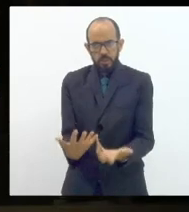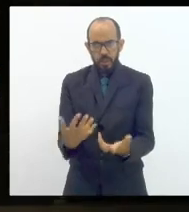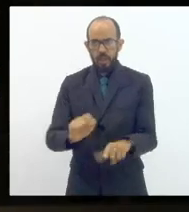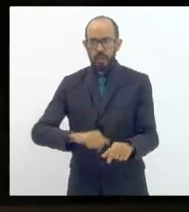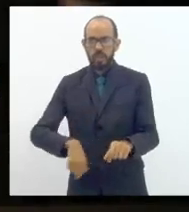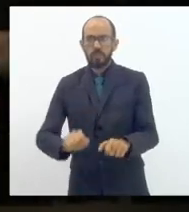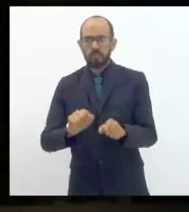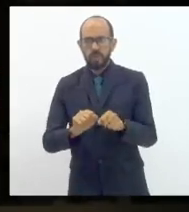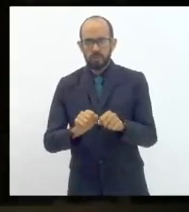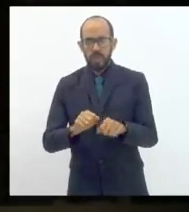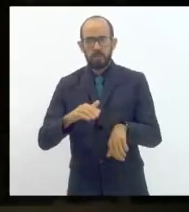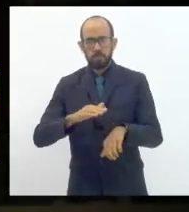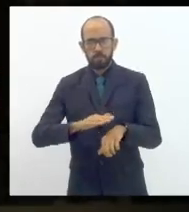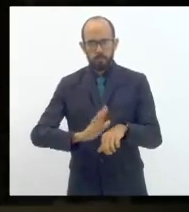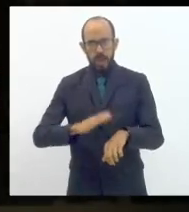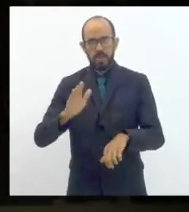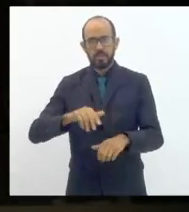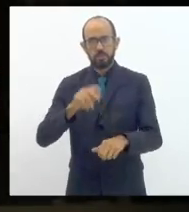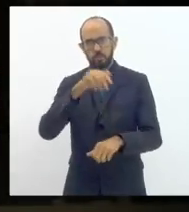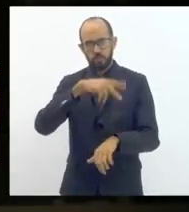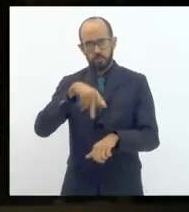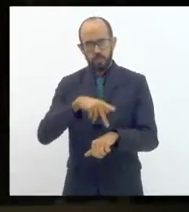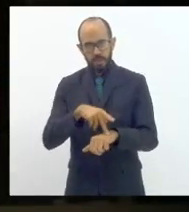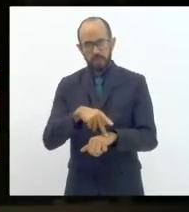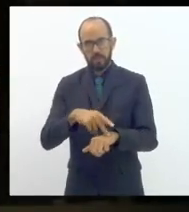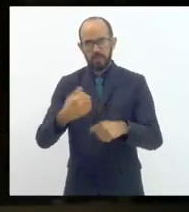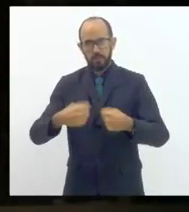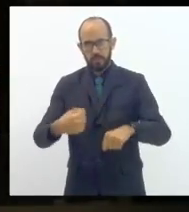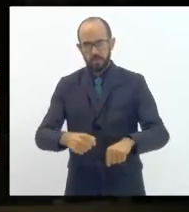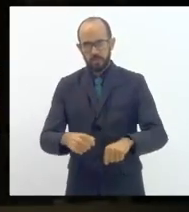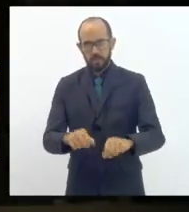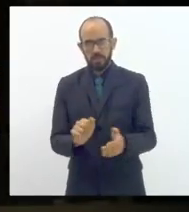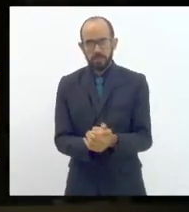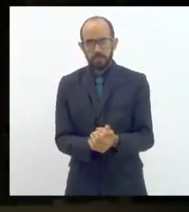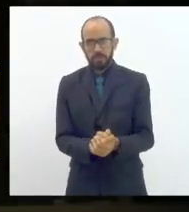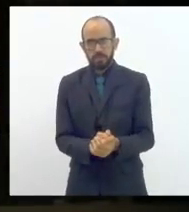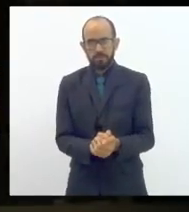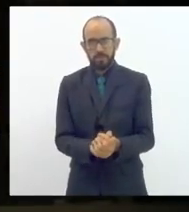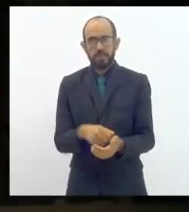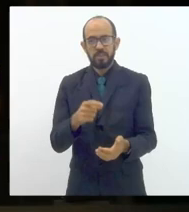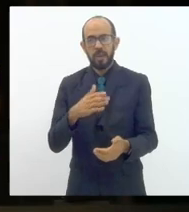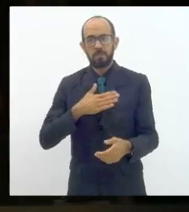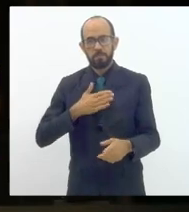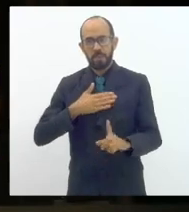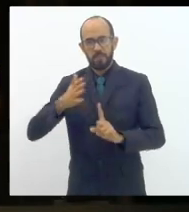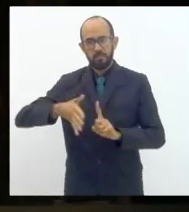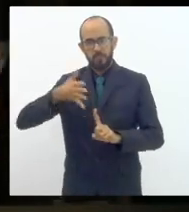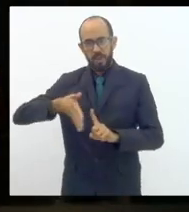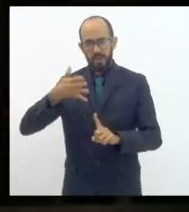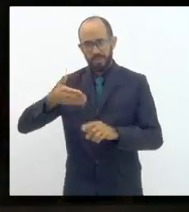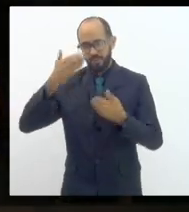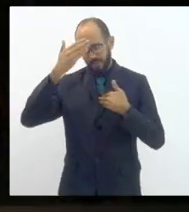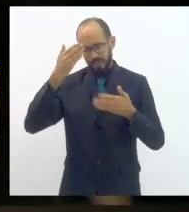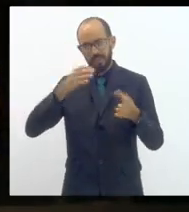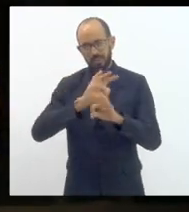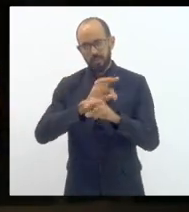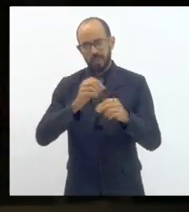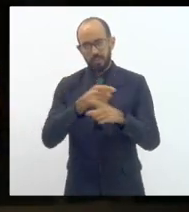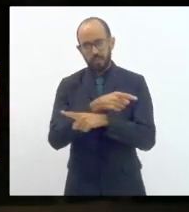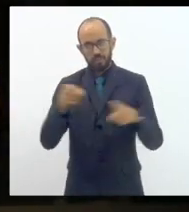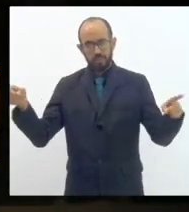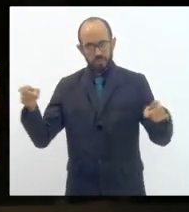fazer mais por uma nação que precisa. Então, essa é a minha fala e eu agradeço a